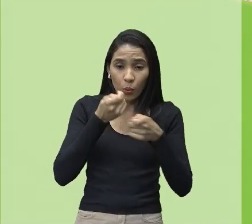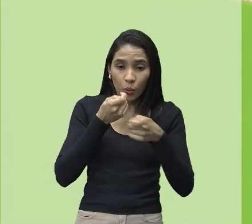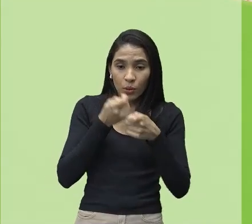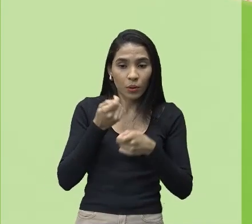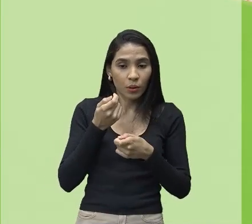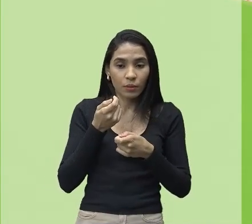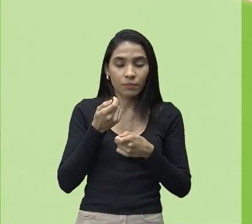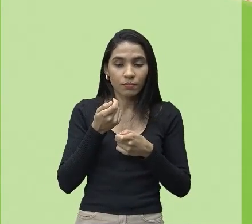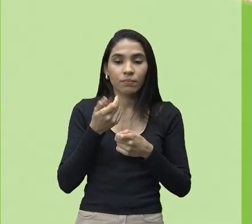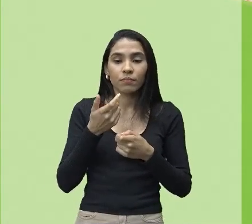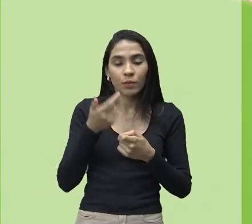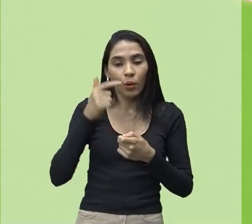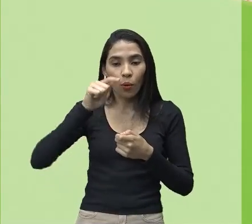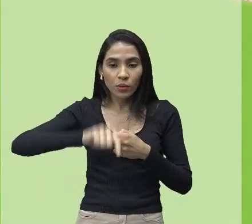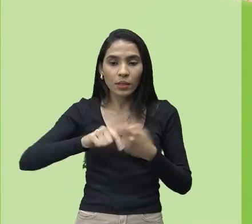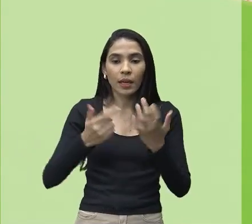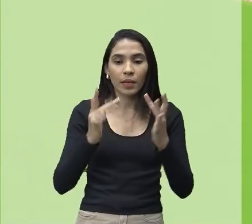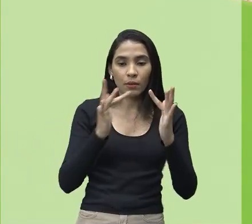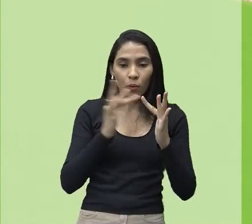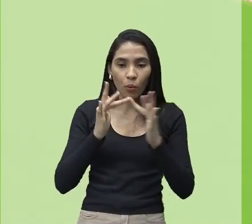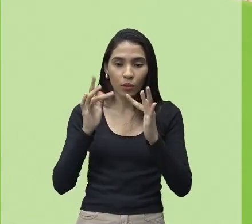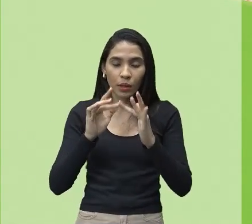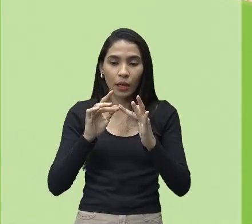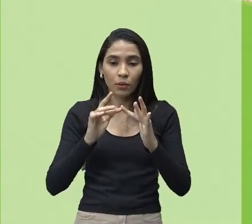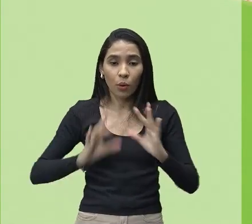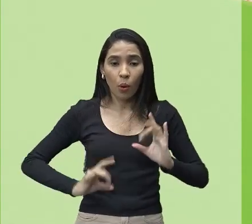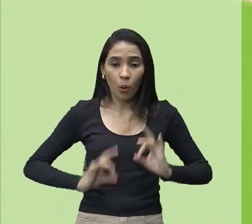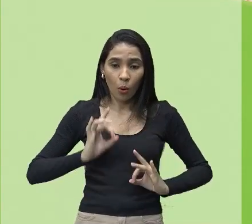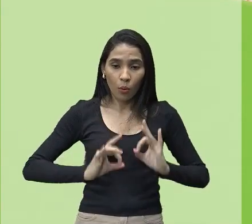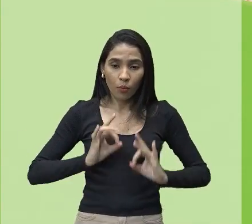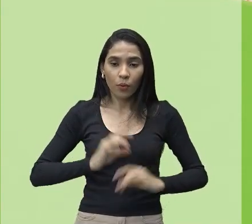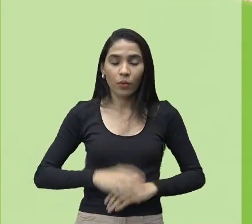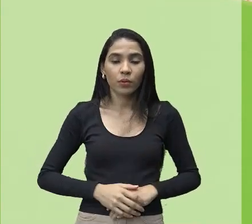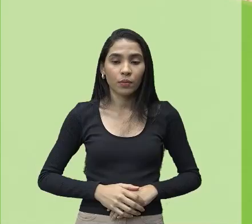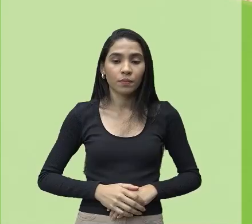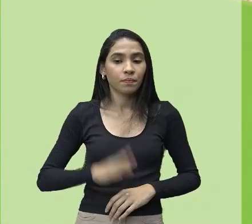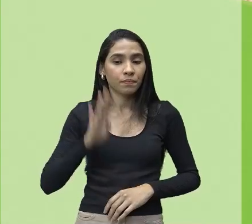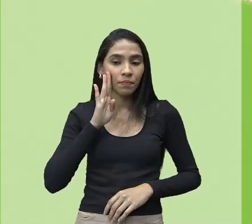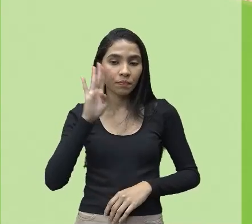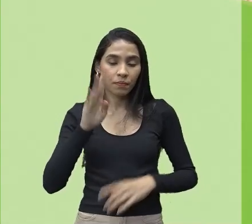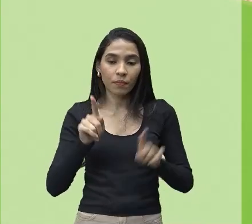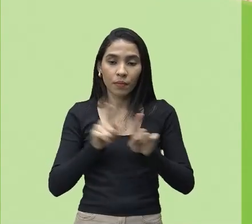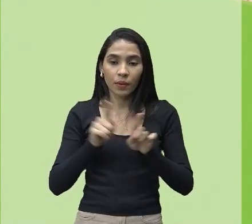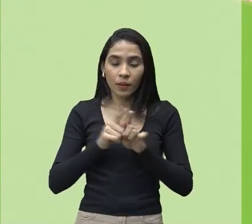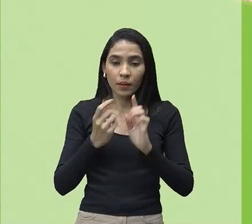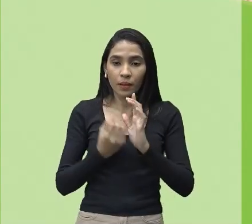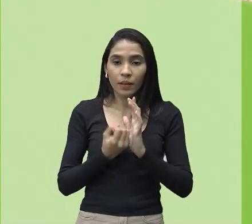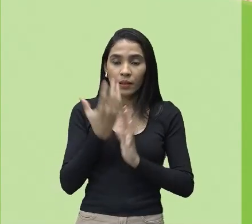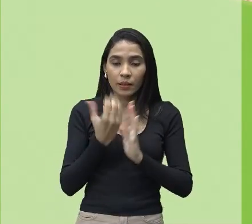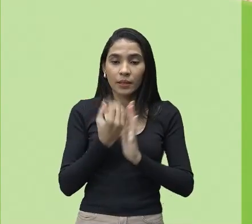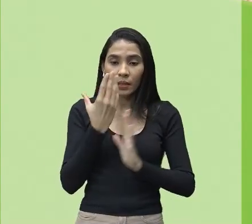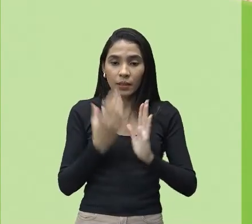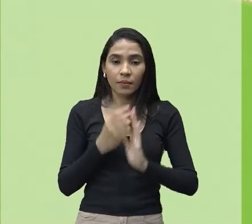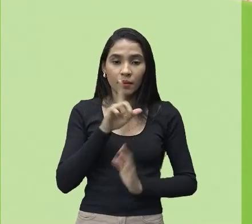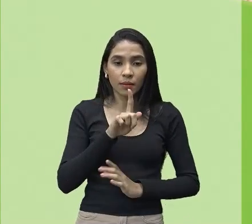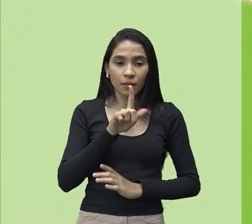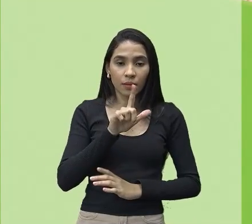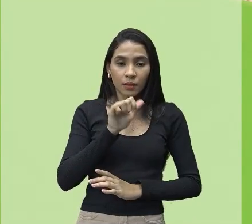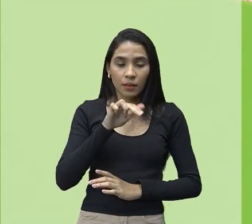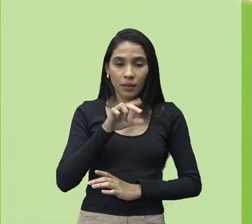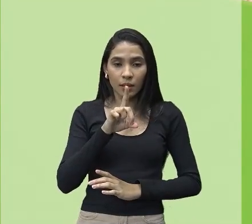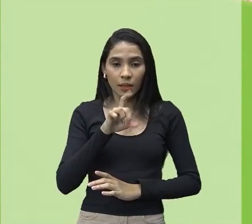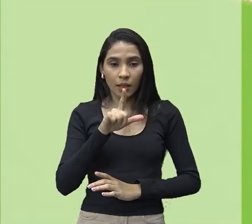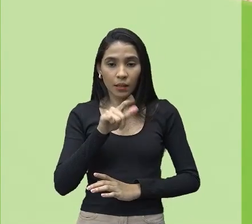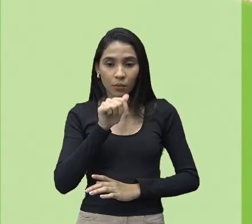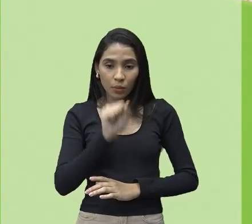consegue receber aquele hormônio, tá? Então, os hormônios são específicos, as glândulas produzem hormônios